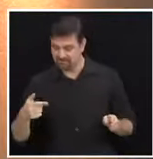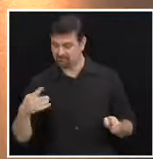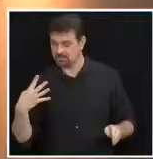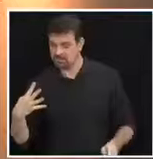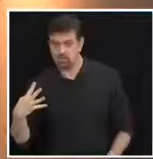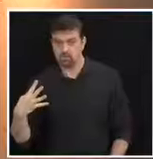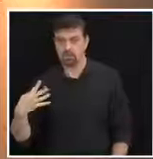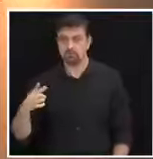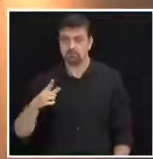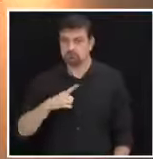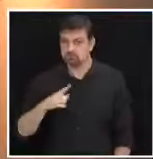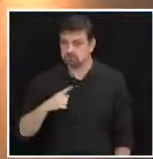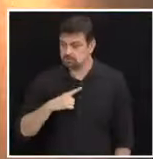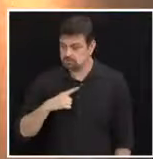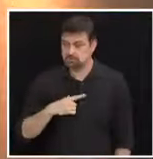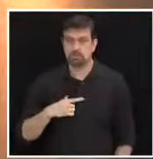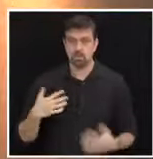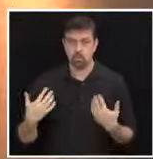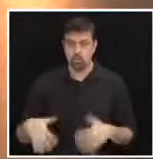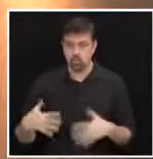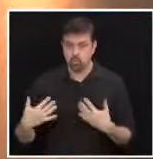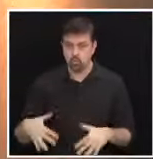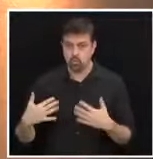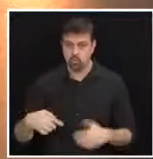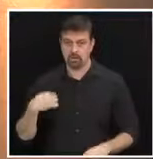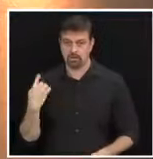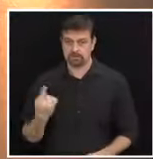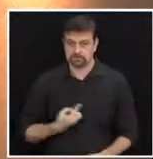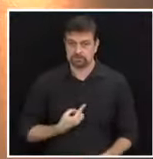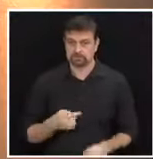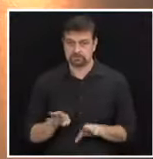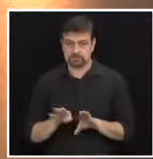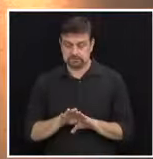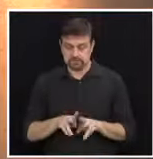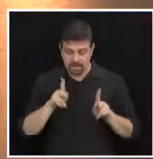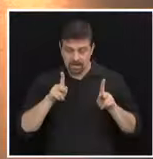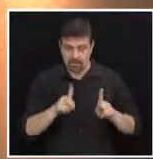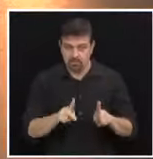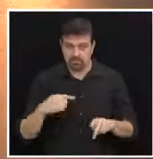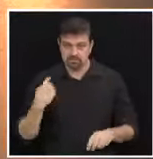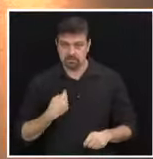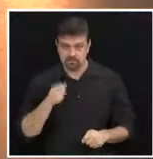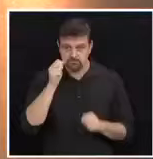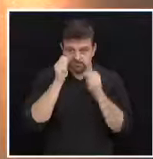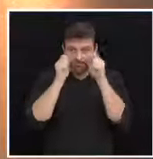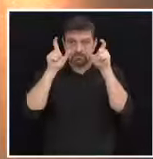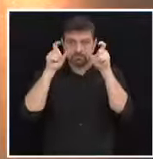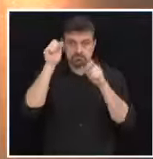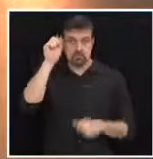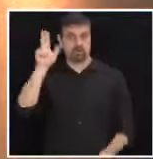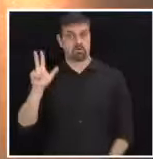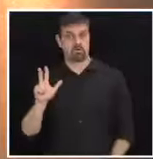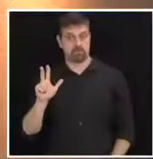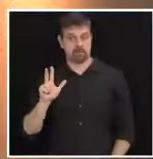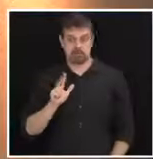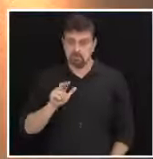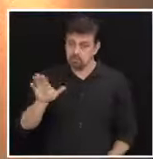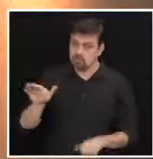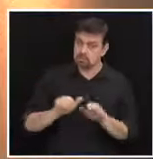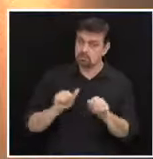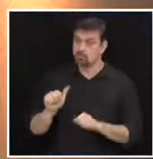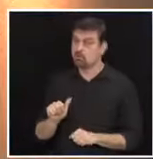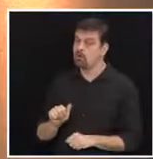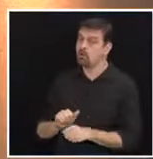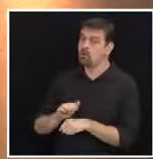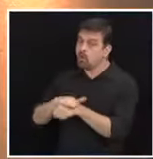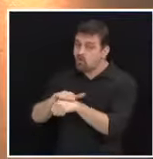muito reciprocamente. Então, é uma população que a gente começou a despertar e começou a chamar a atenção do